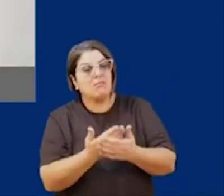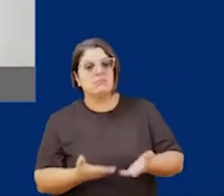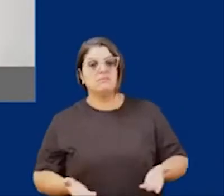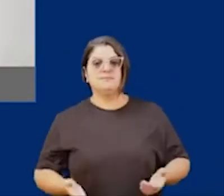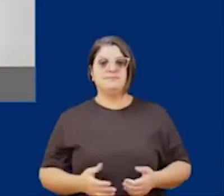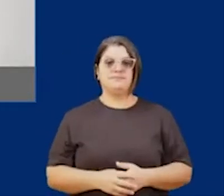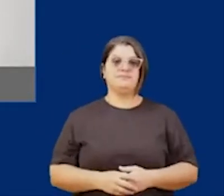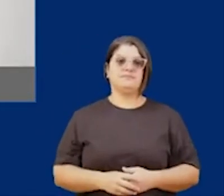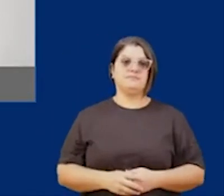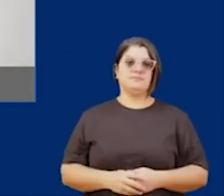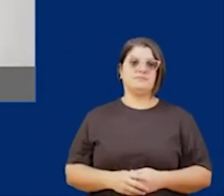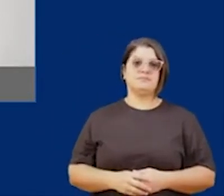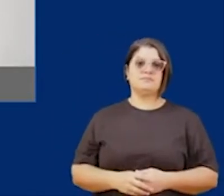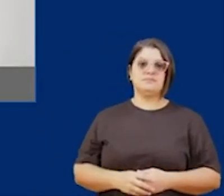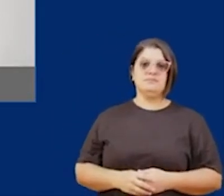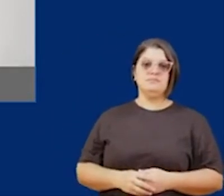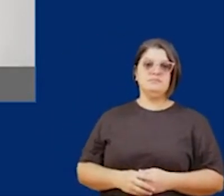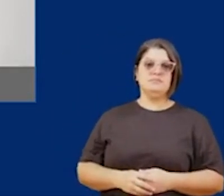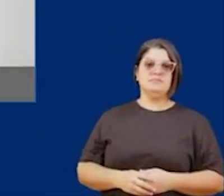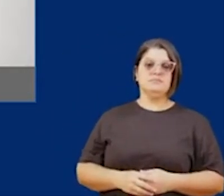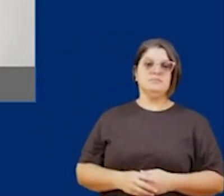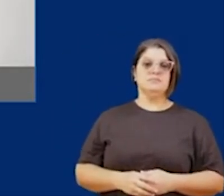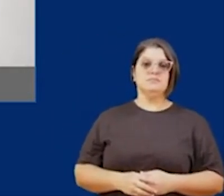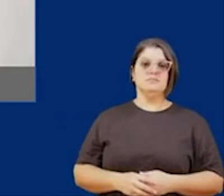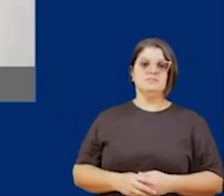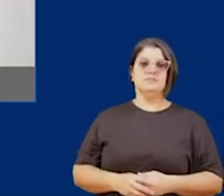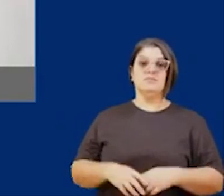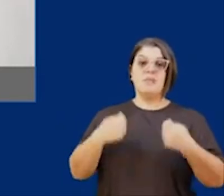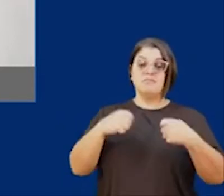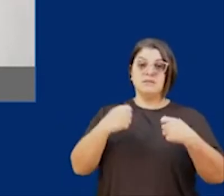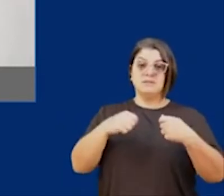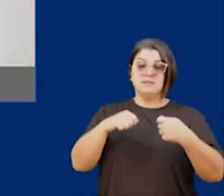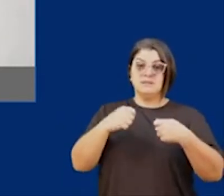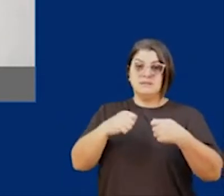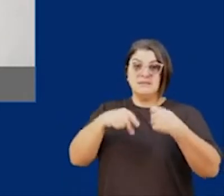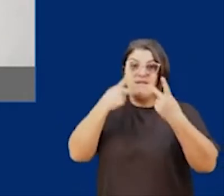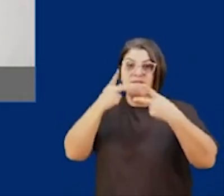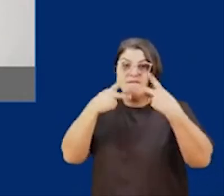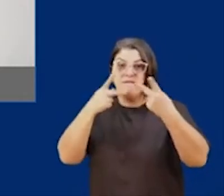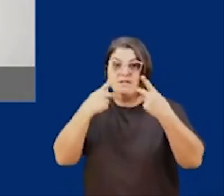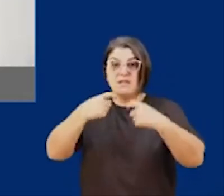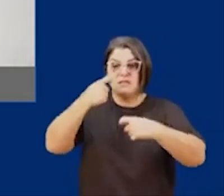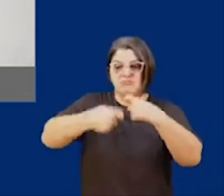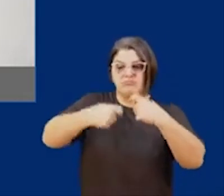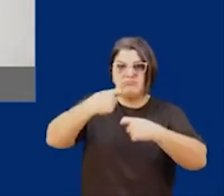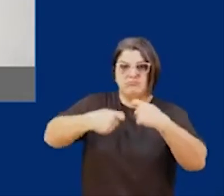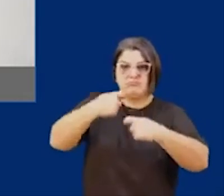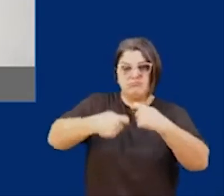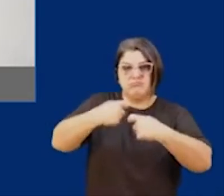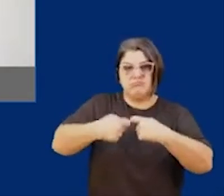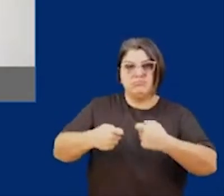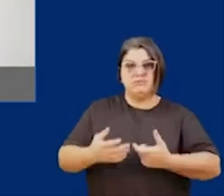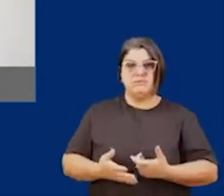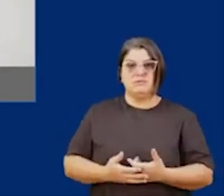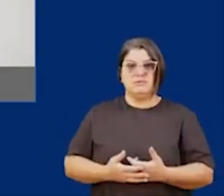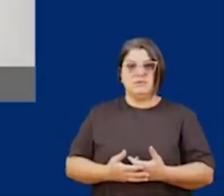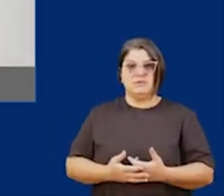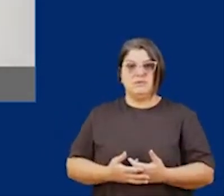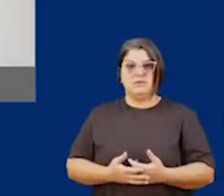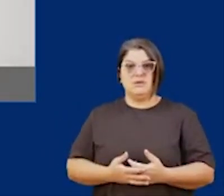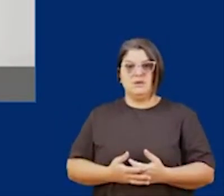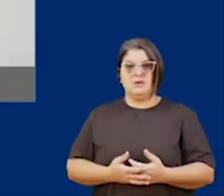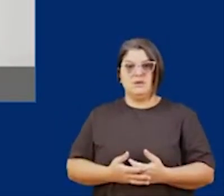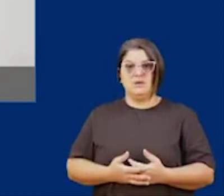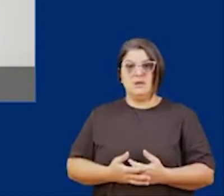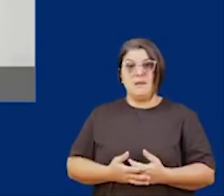Se a gente não contar o que é hipersexualização, não vai funcionar. Se a gente não destituir essa mulher do